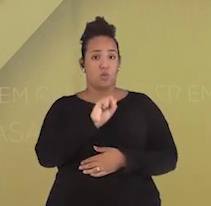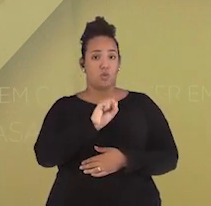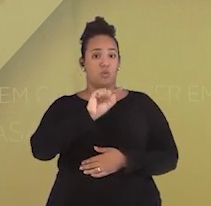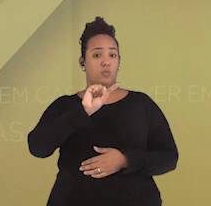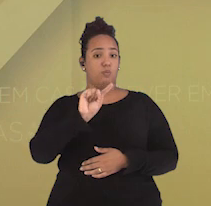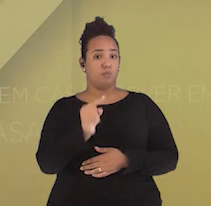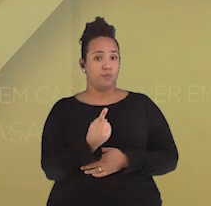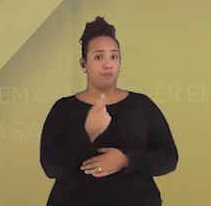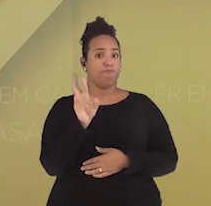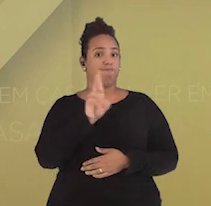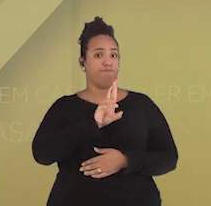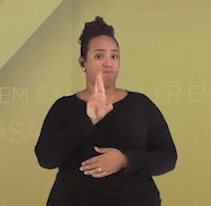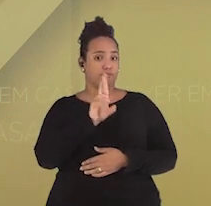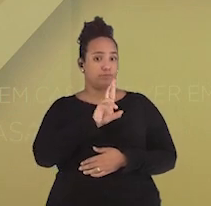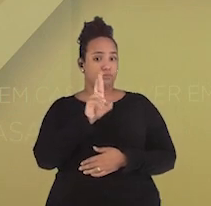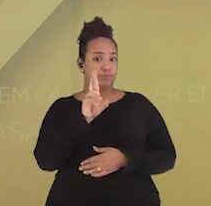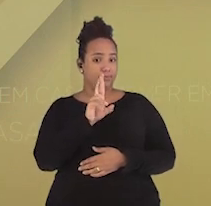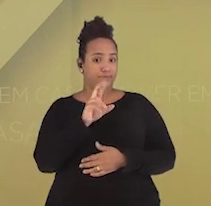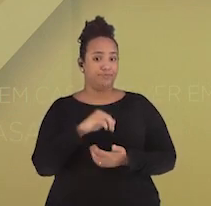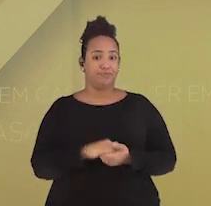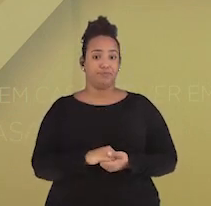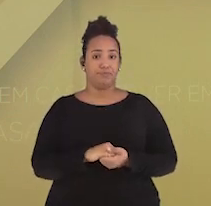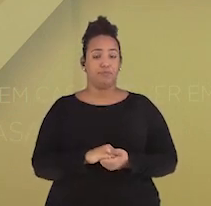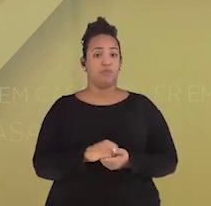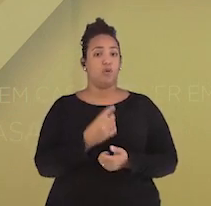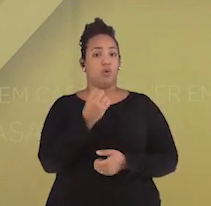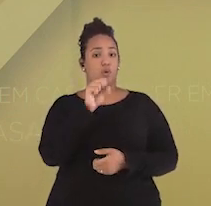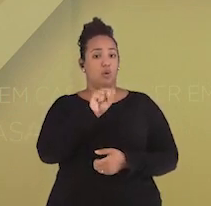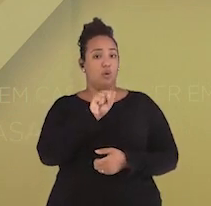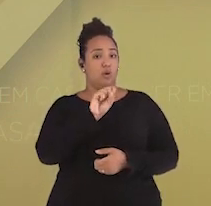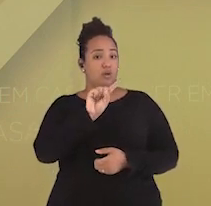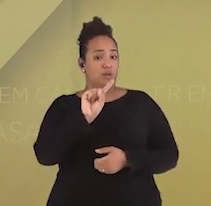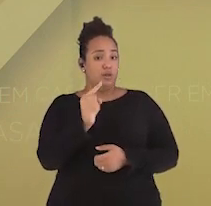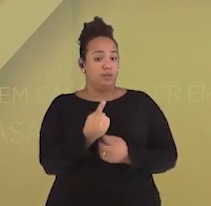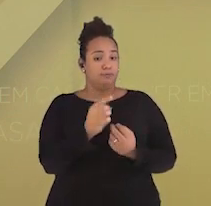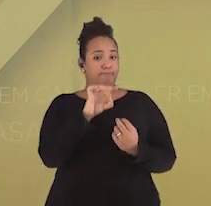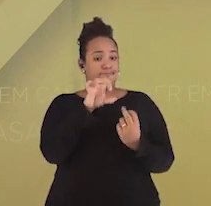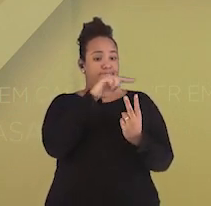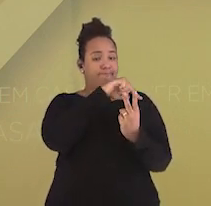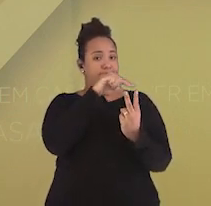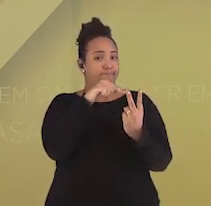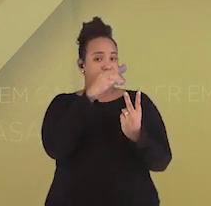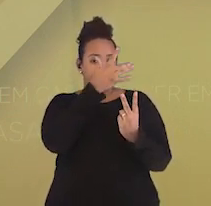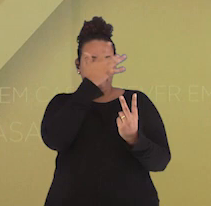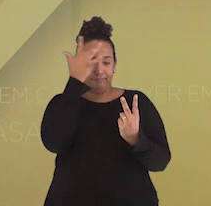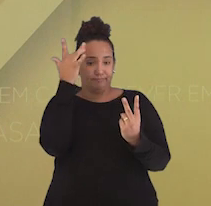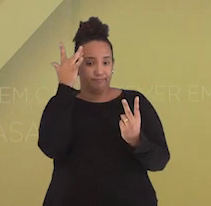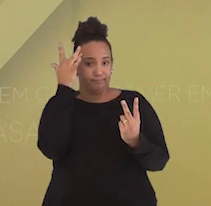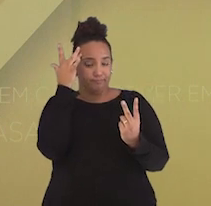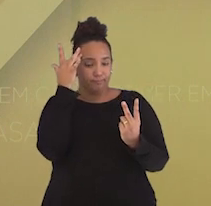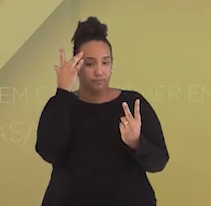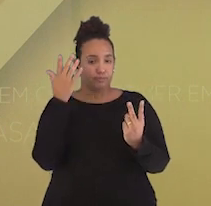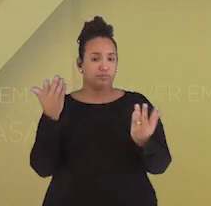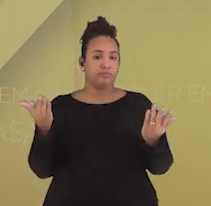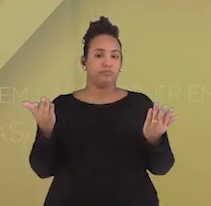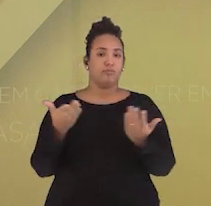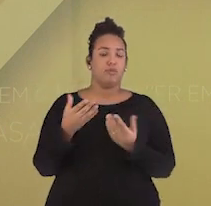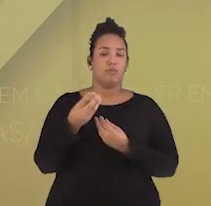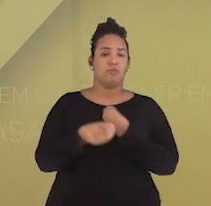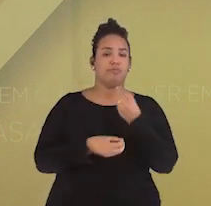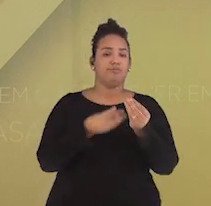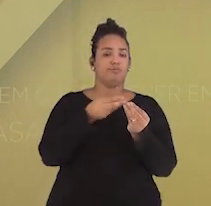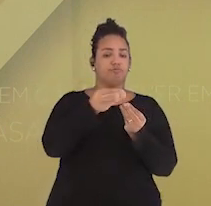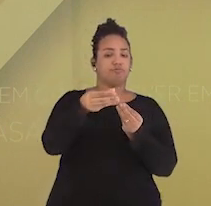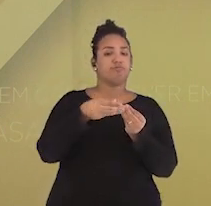juntas. Os 8 mil reais estão concentrados somente nessas 2 pessoas. Quanto resta para dividir para o